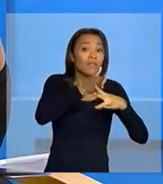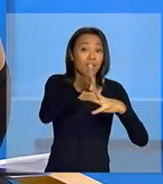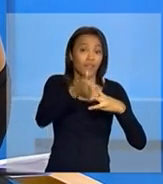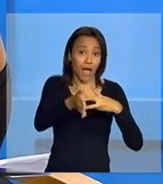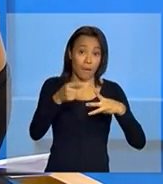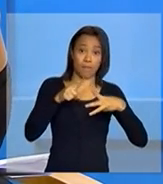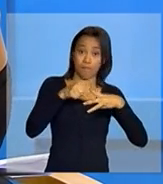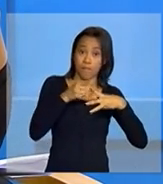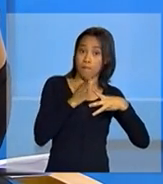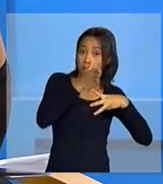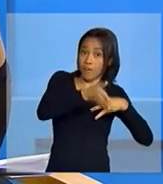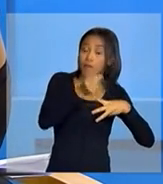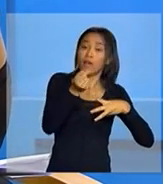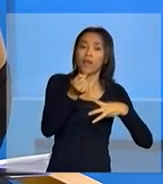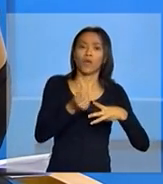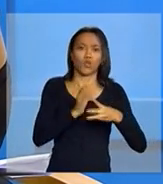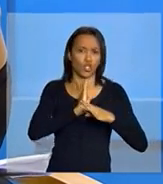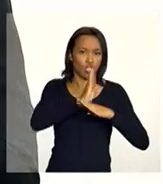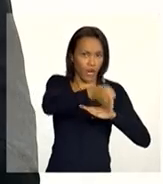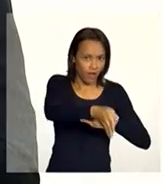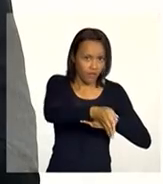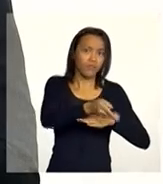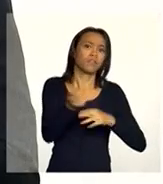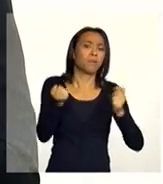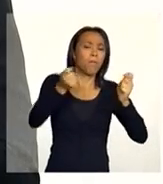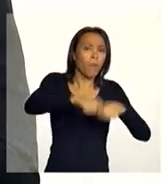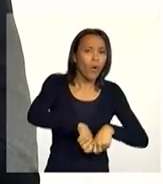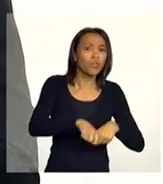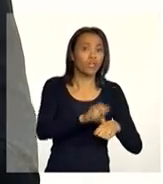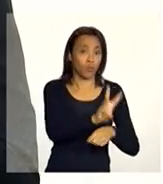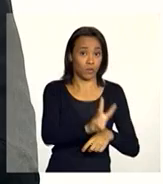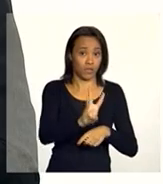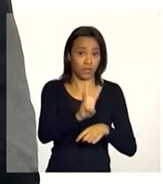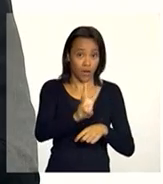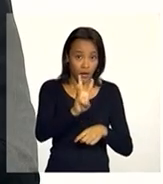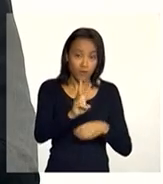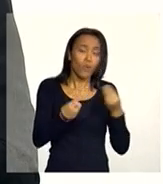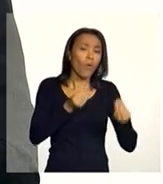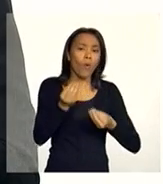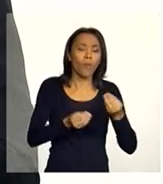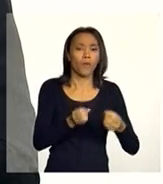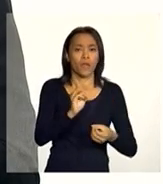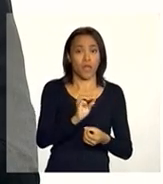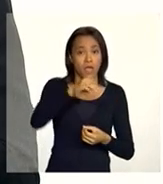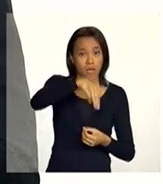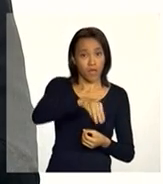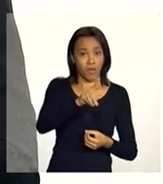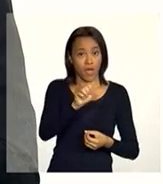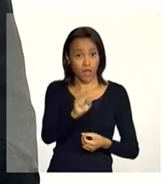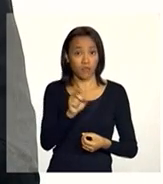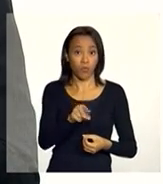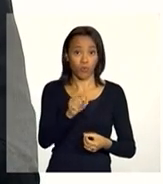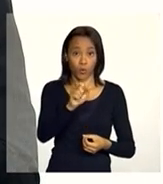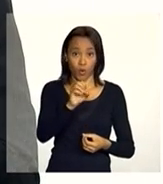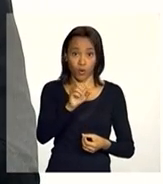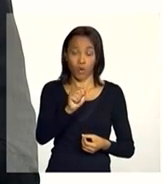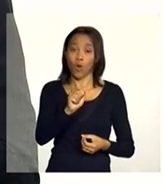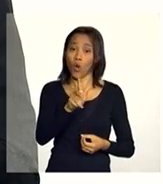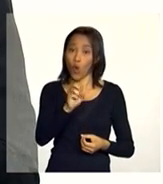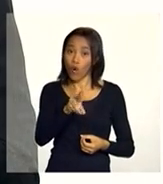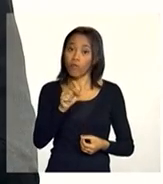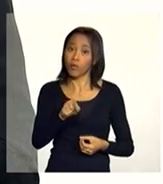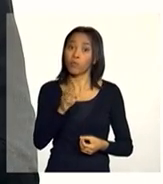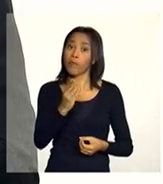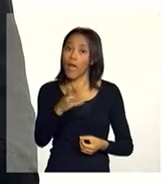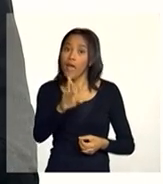primeira o link direto o acesso direto ao nosso site como é que é É mds.gov.br